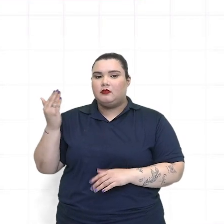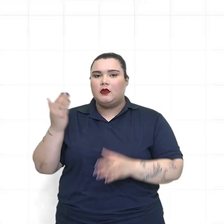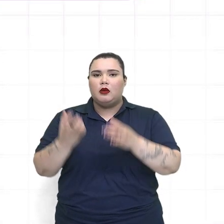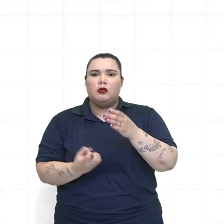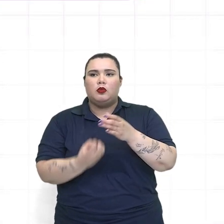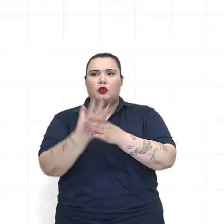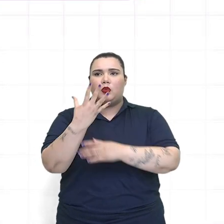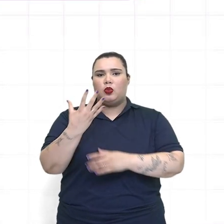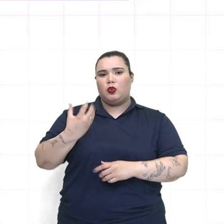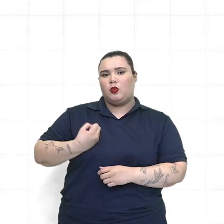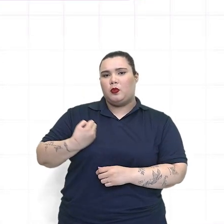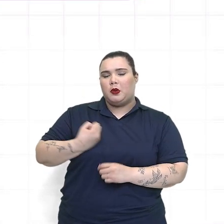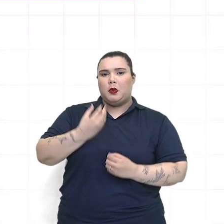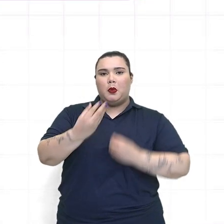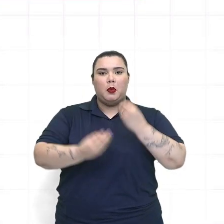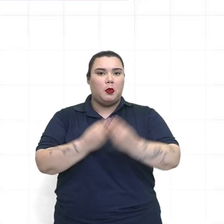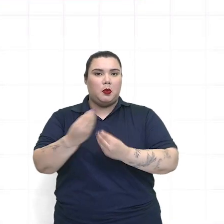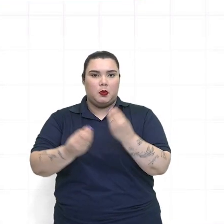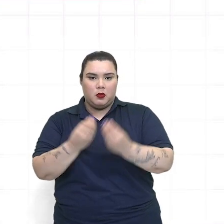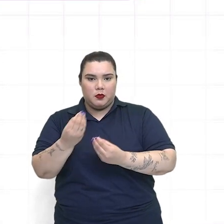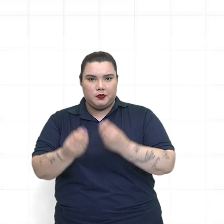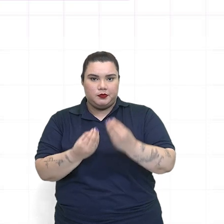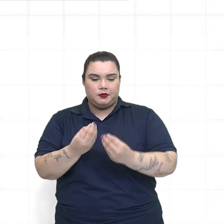A origem dos números, né?